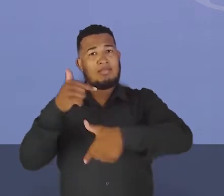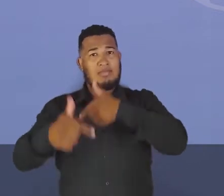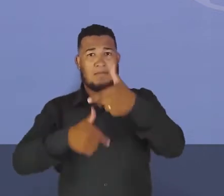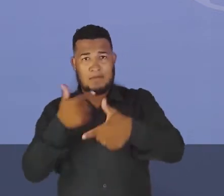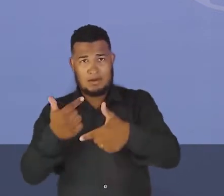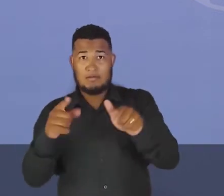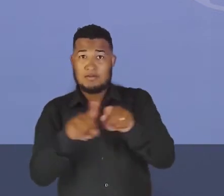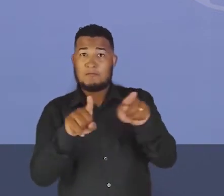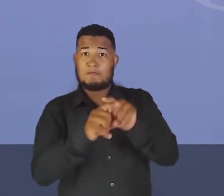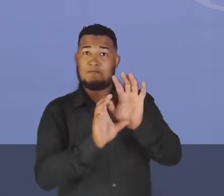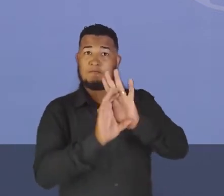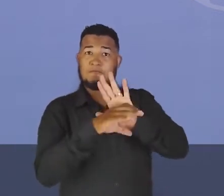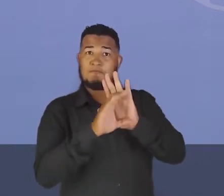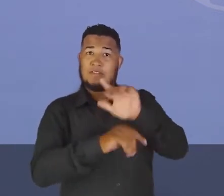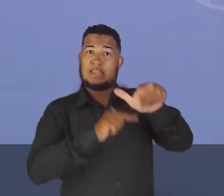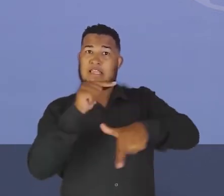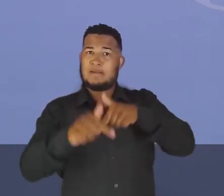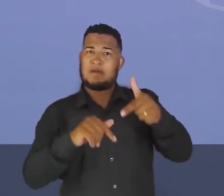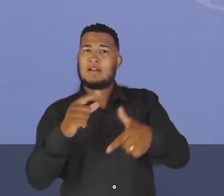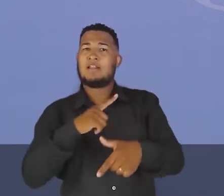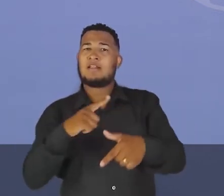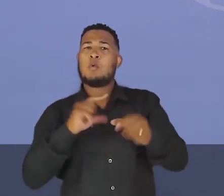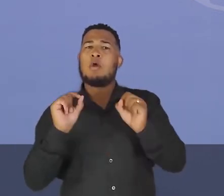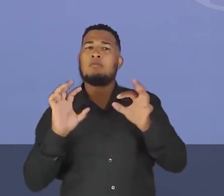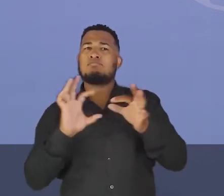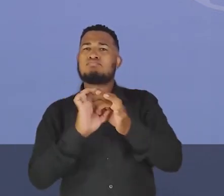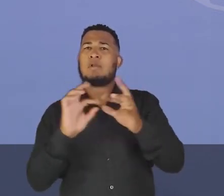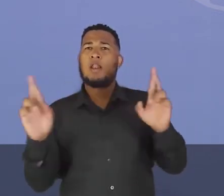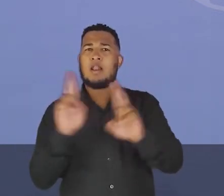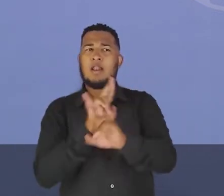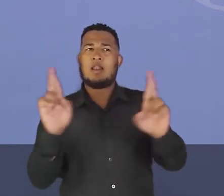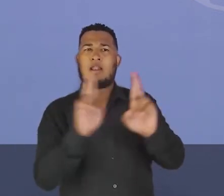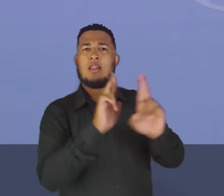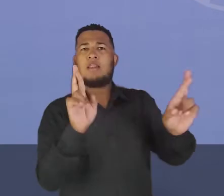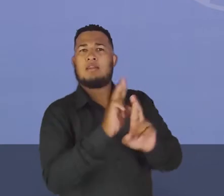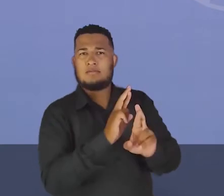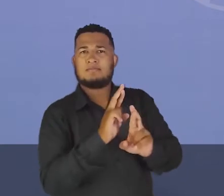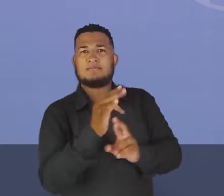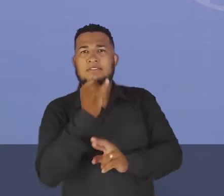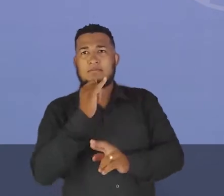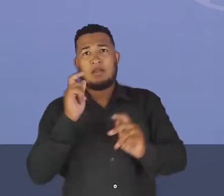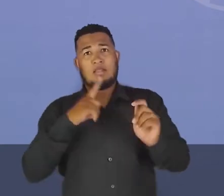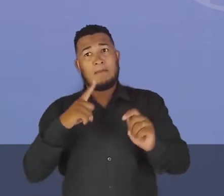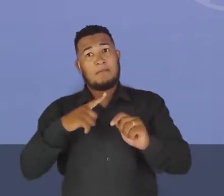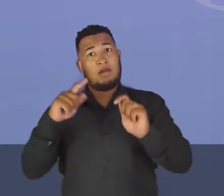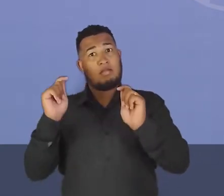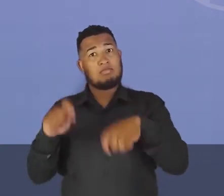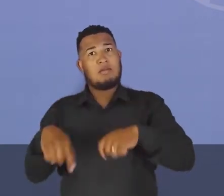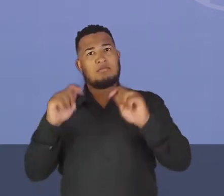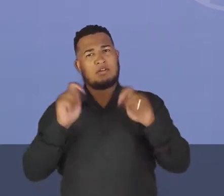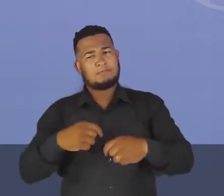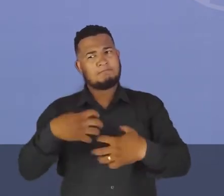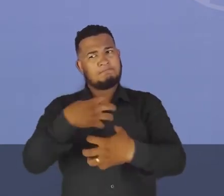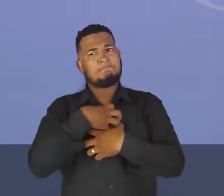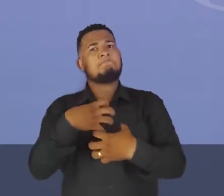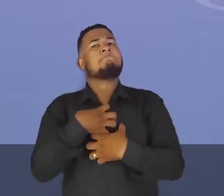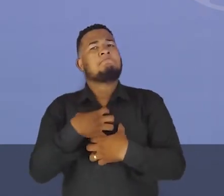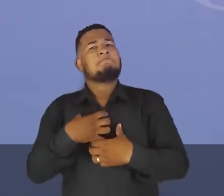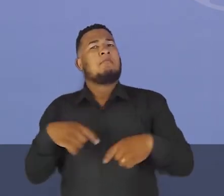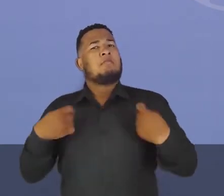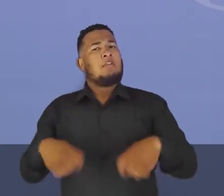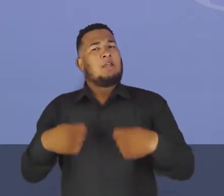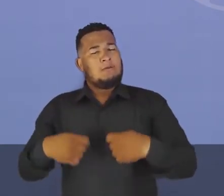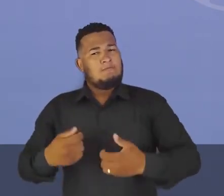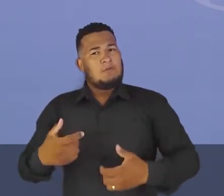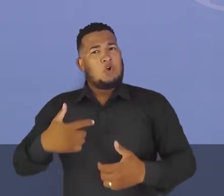de trabalho, ele está envolto em múltiplas relações. Na necessidade de satisfazermos as nossas necessidades